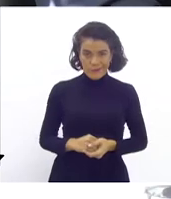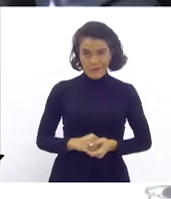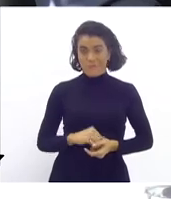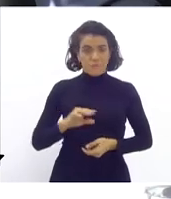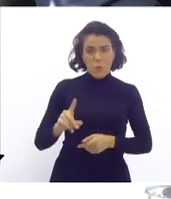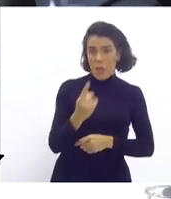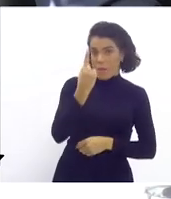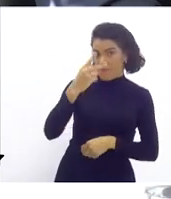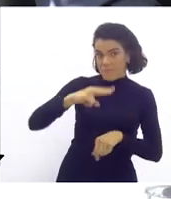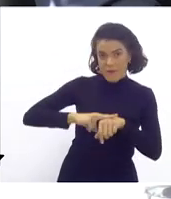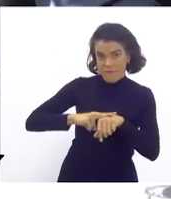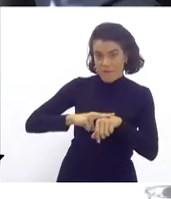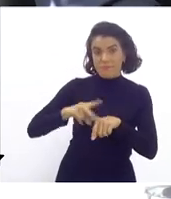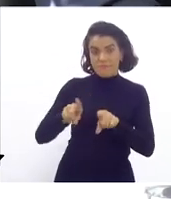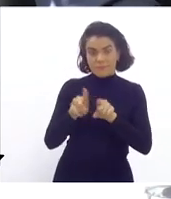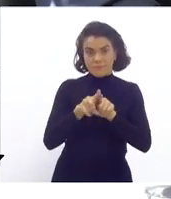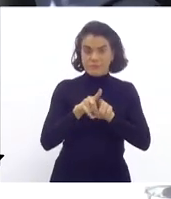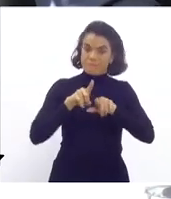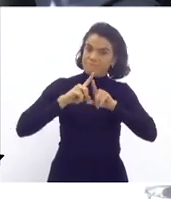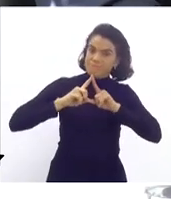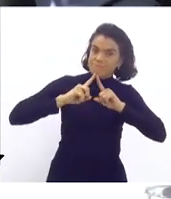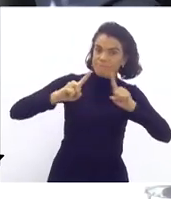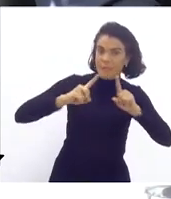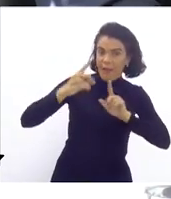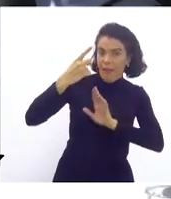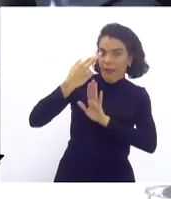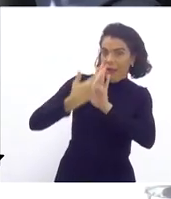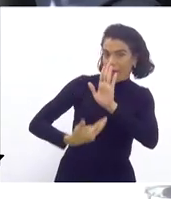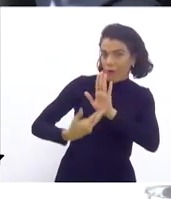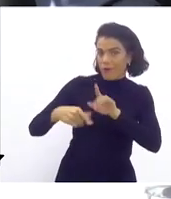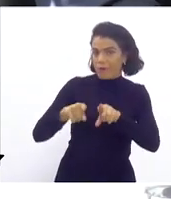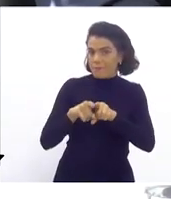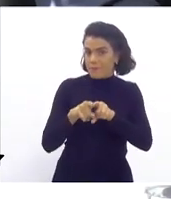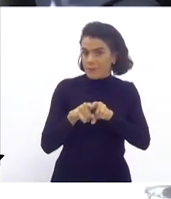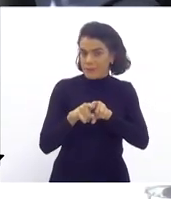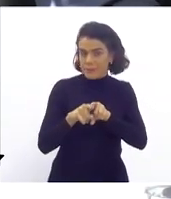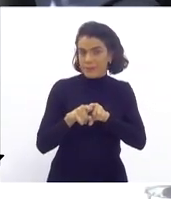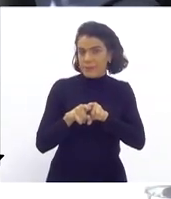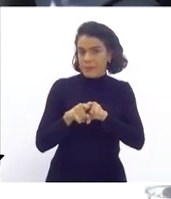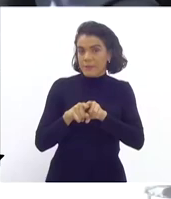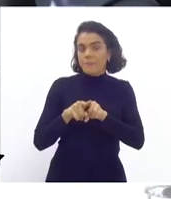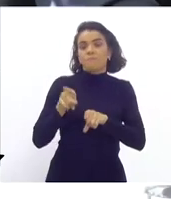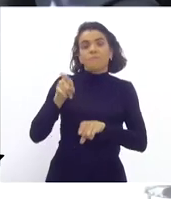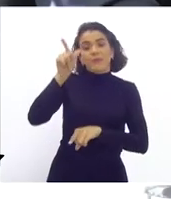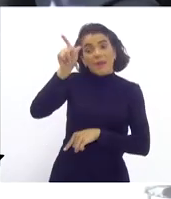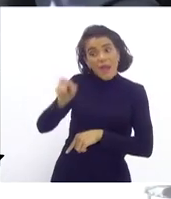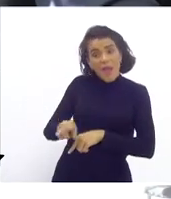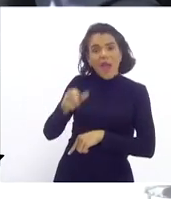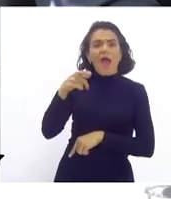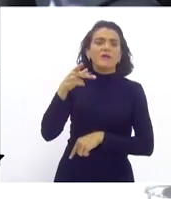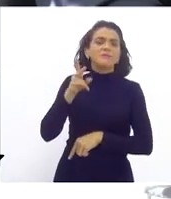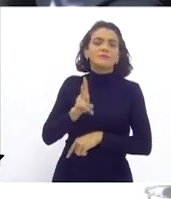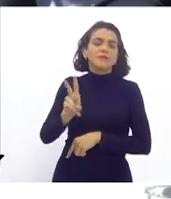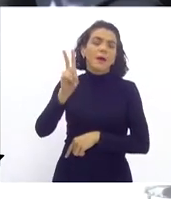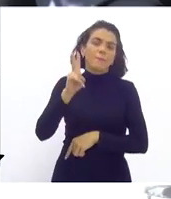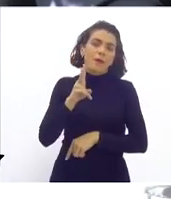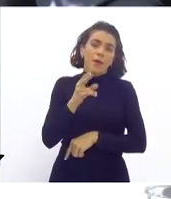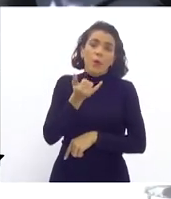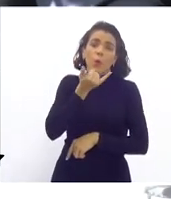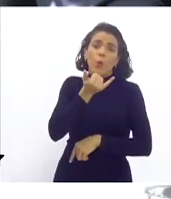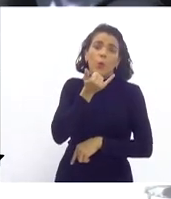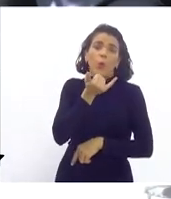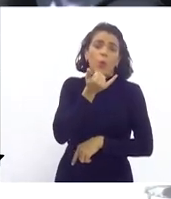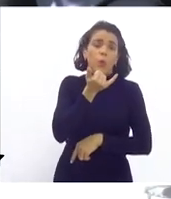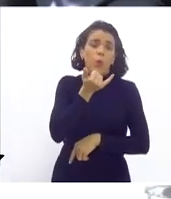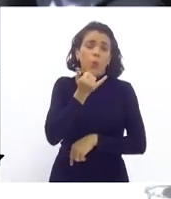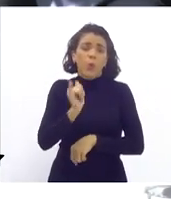a primeira vez também que me chegam relatos já devem ter chegado para vossa excelências também é que ela se vale de alguma forma a empresa se vale